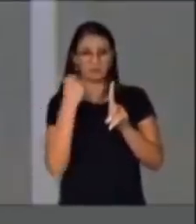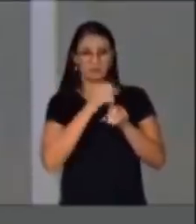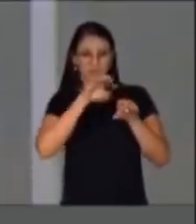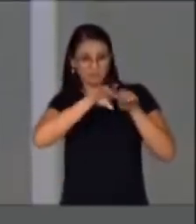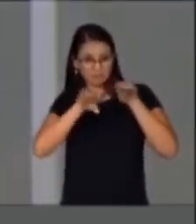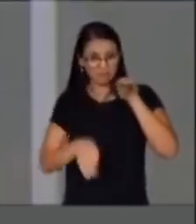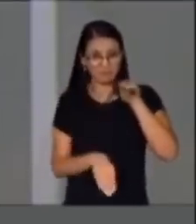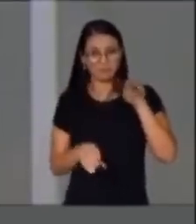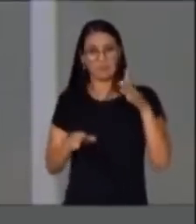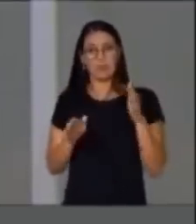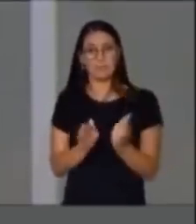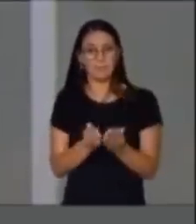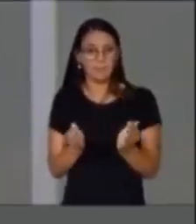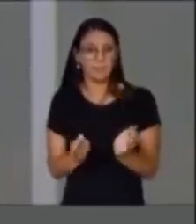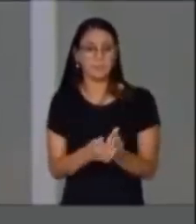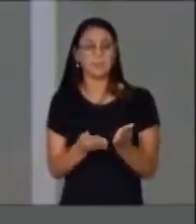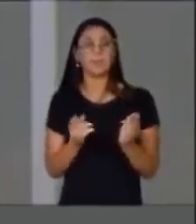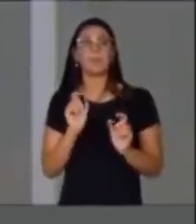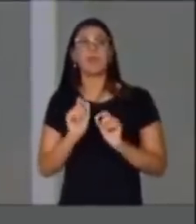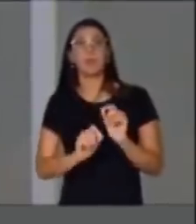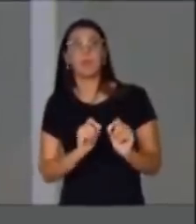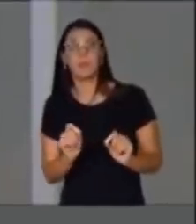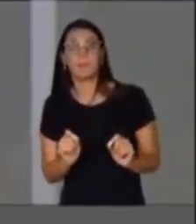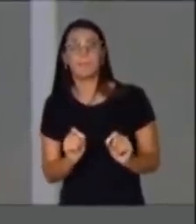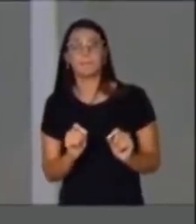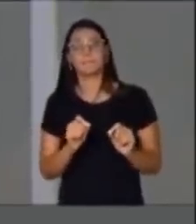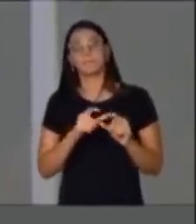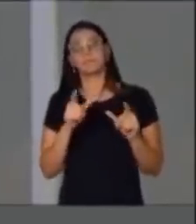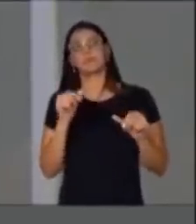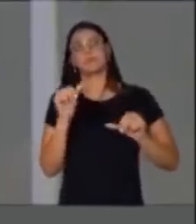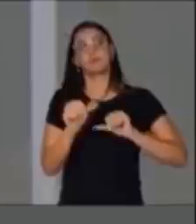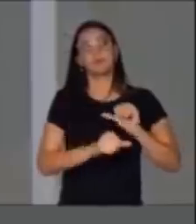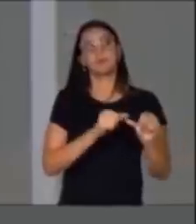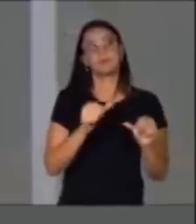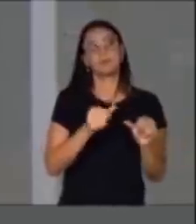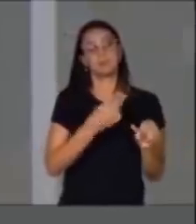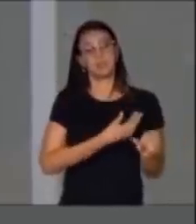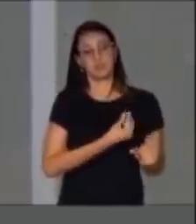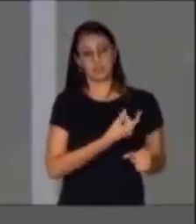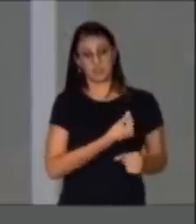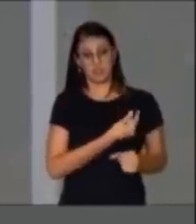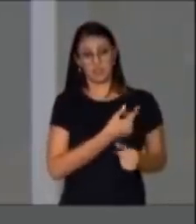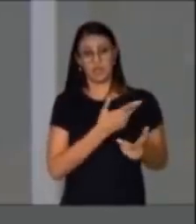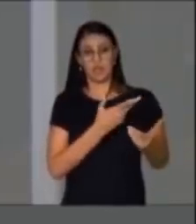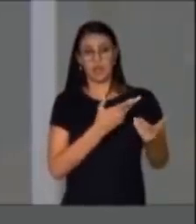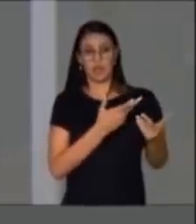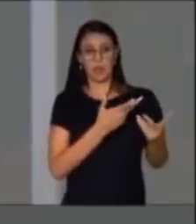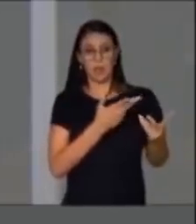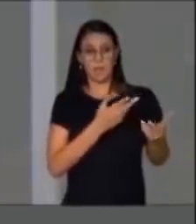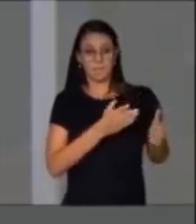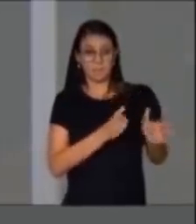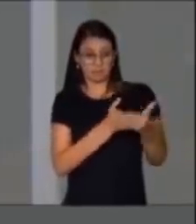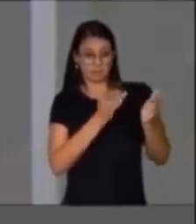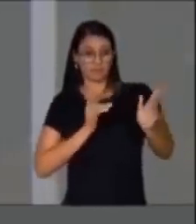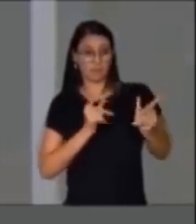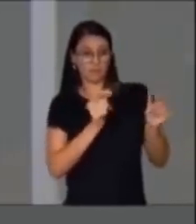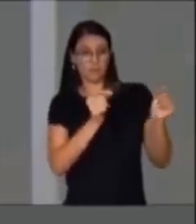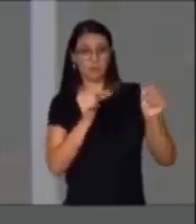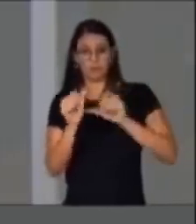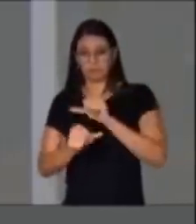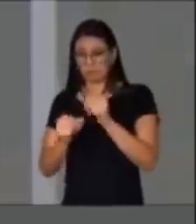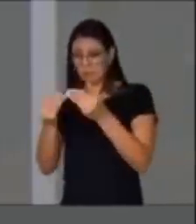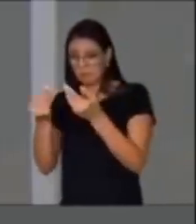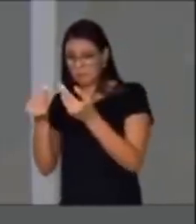de pobreza, maior causador de miséria, maior transferência de renda dos mais pobres para os mais ricos do que o nosso